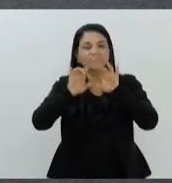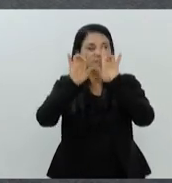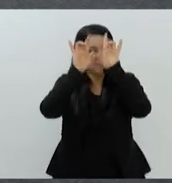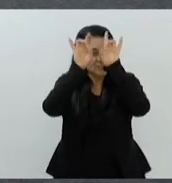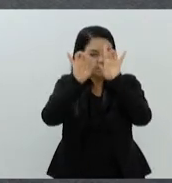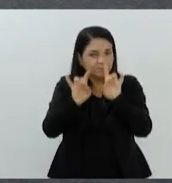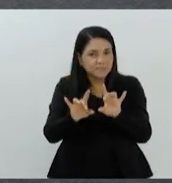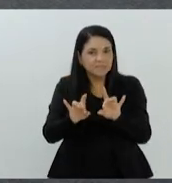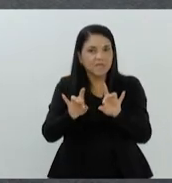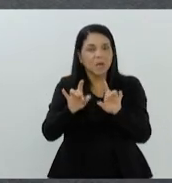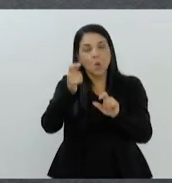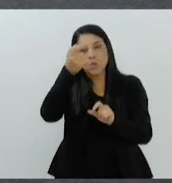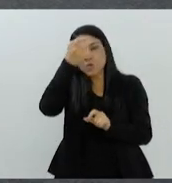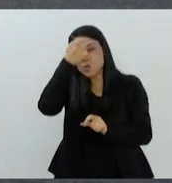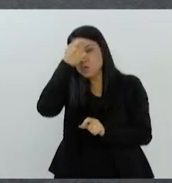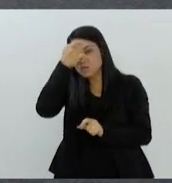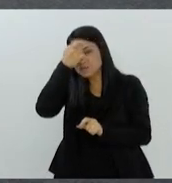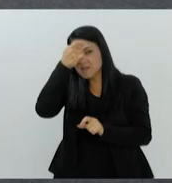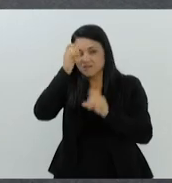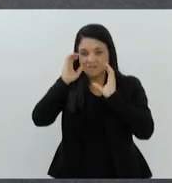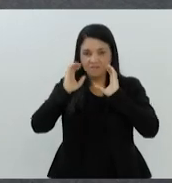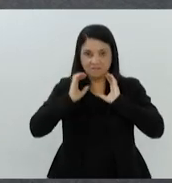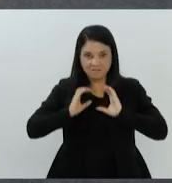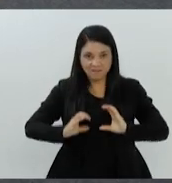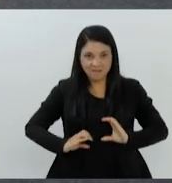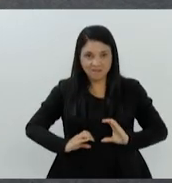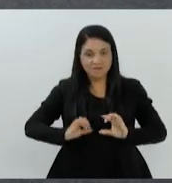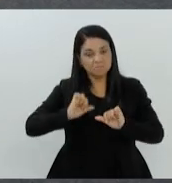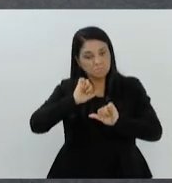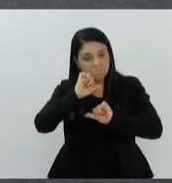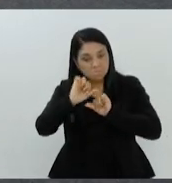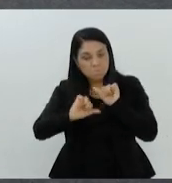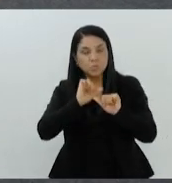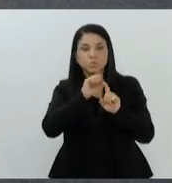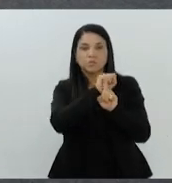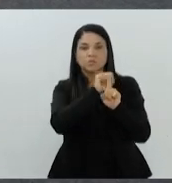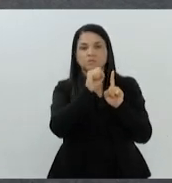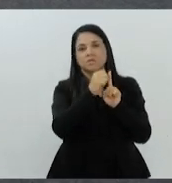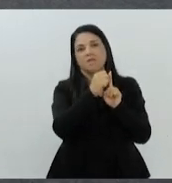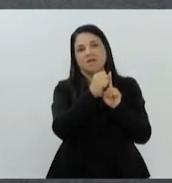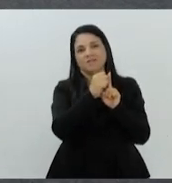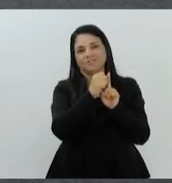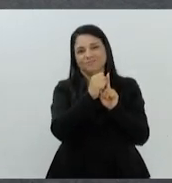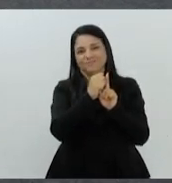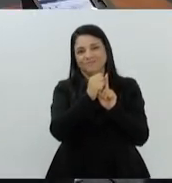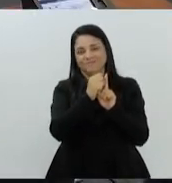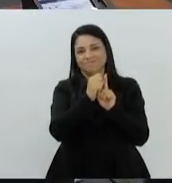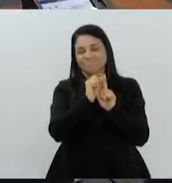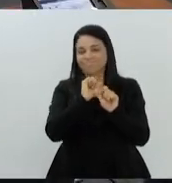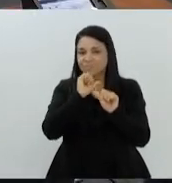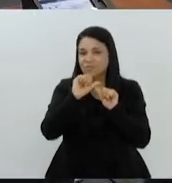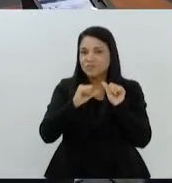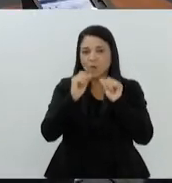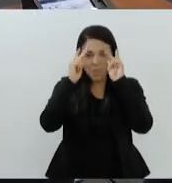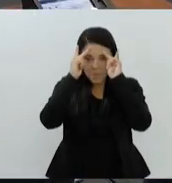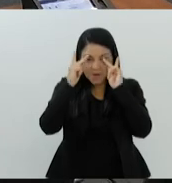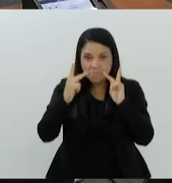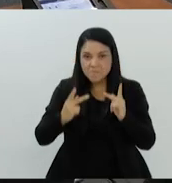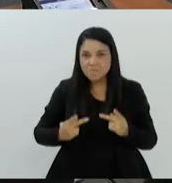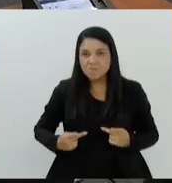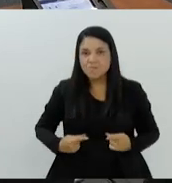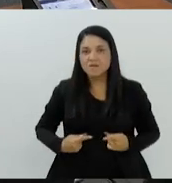uma consciência cidadã, e isso vai fazer a sociedade ser mais humana, conviver, entender a sua